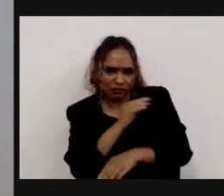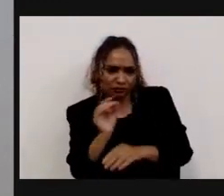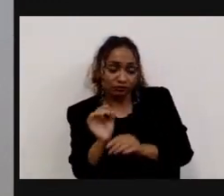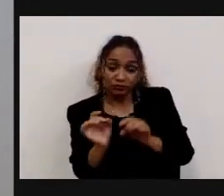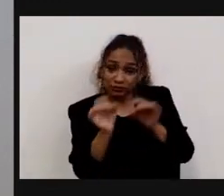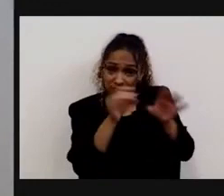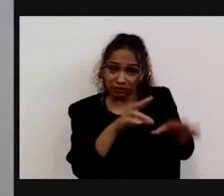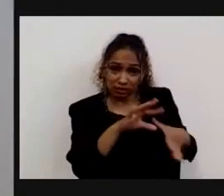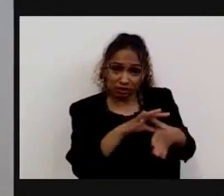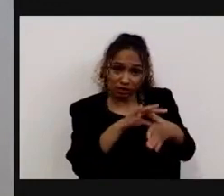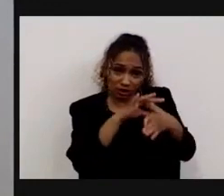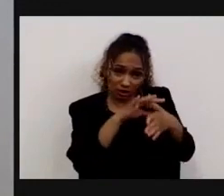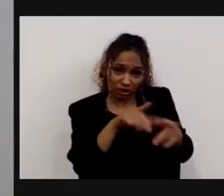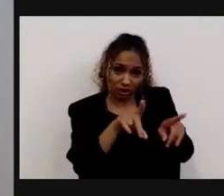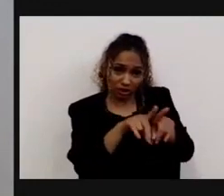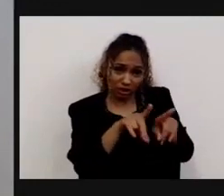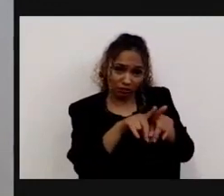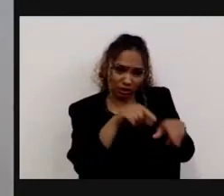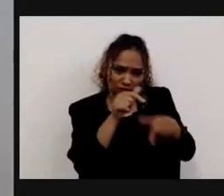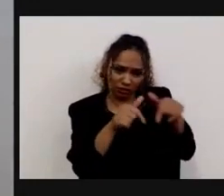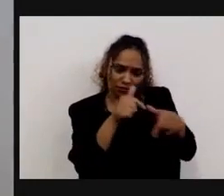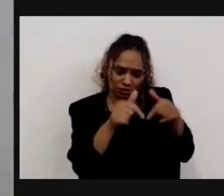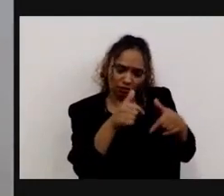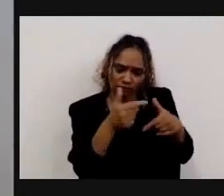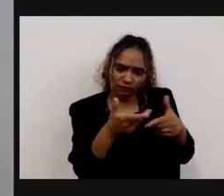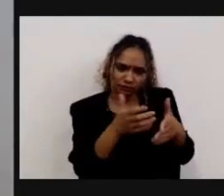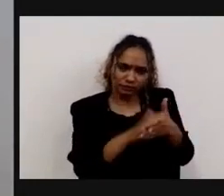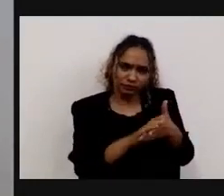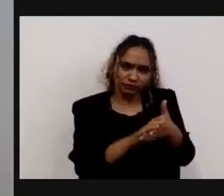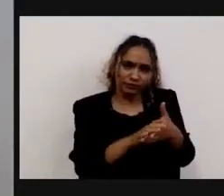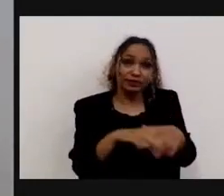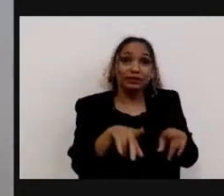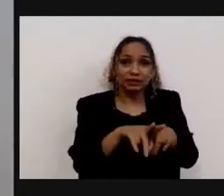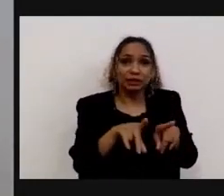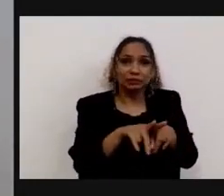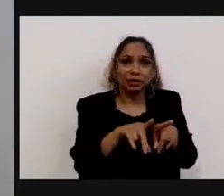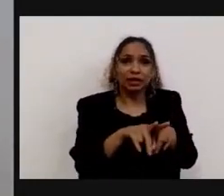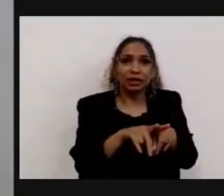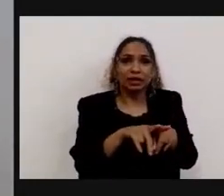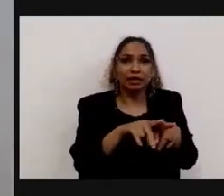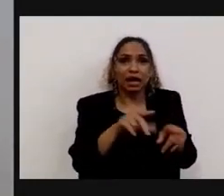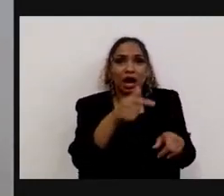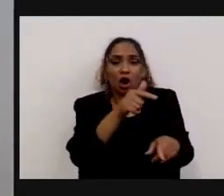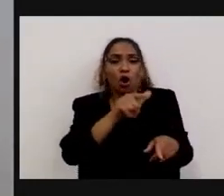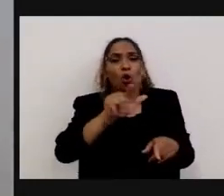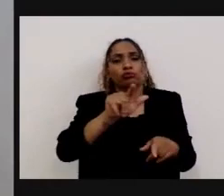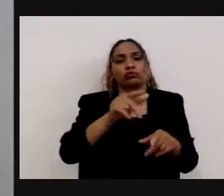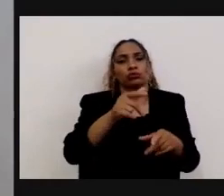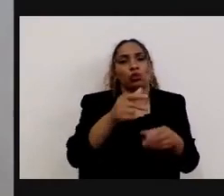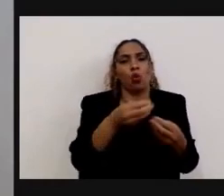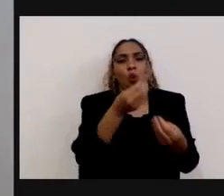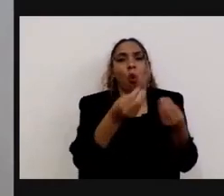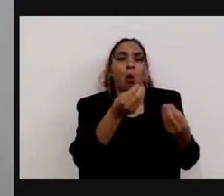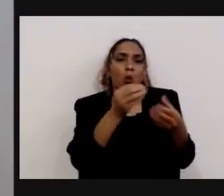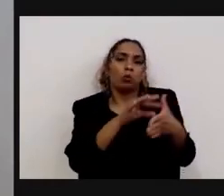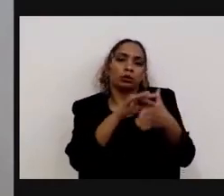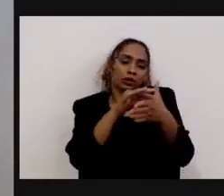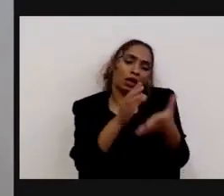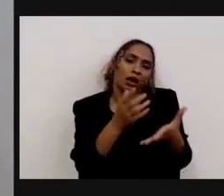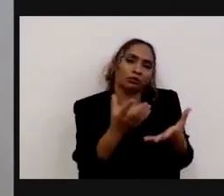liderança também fazer o seu trabalho né e acaba sendo também uma outra forma de liderança né você